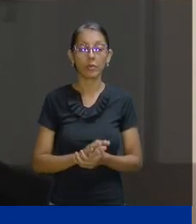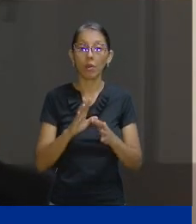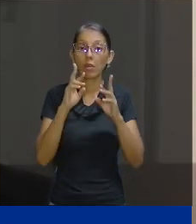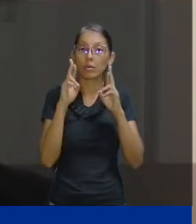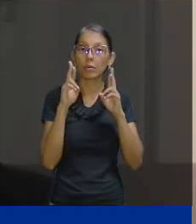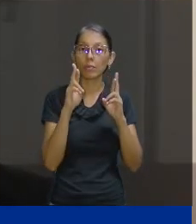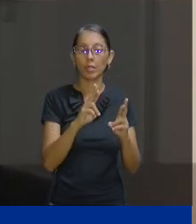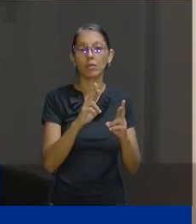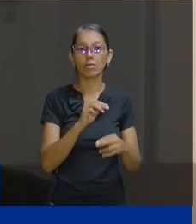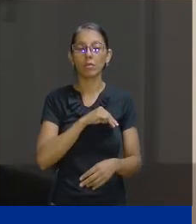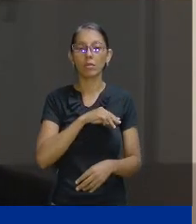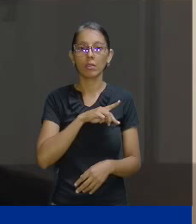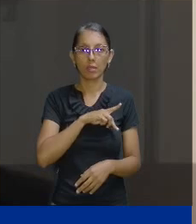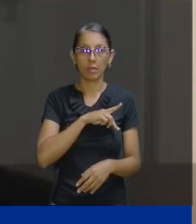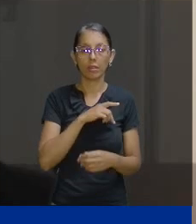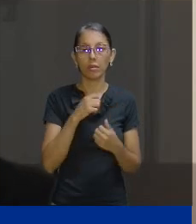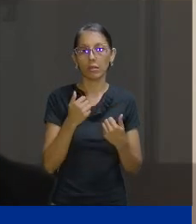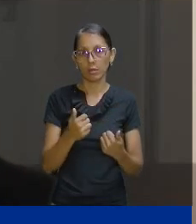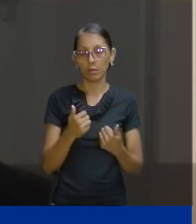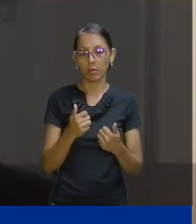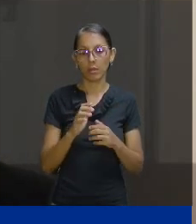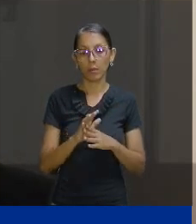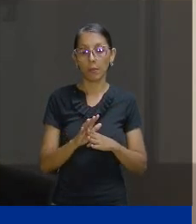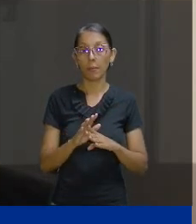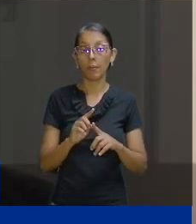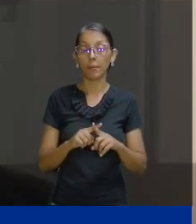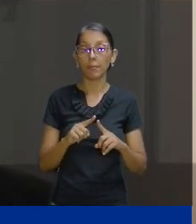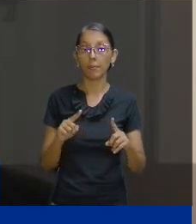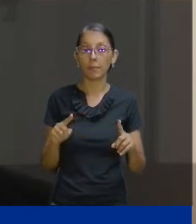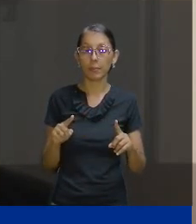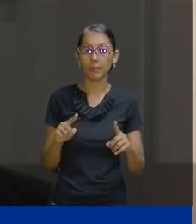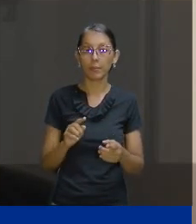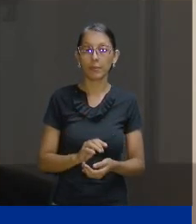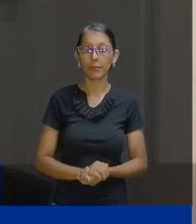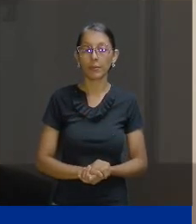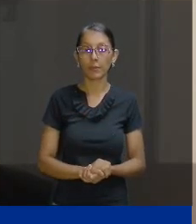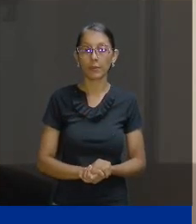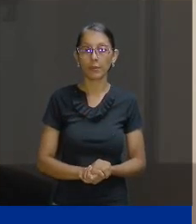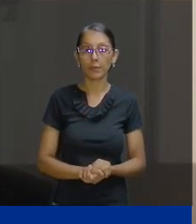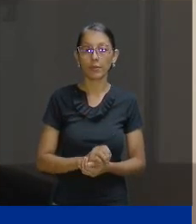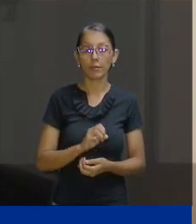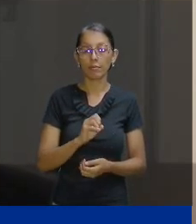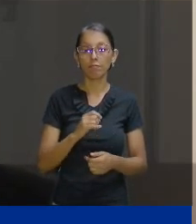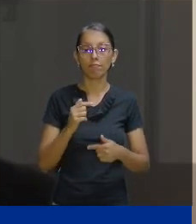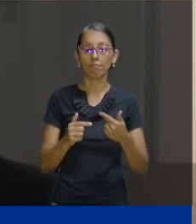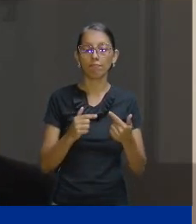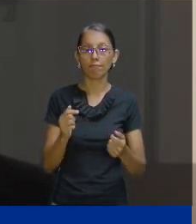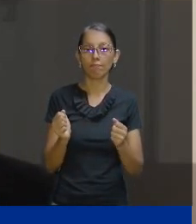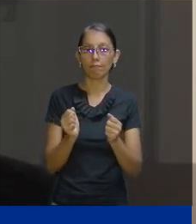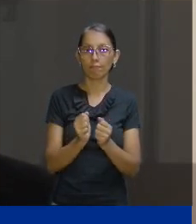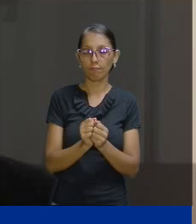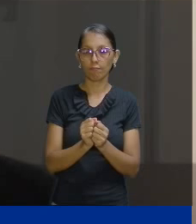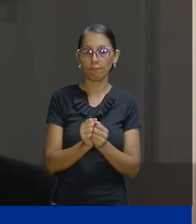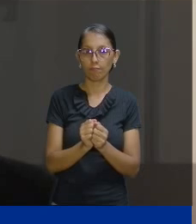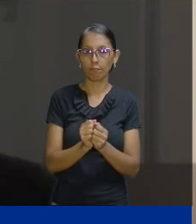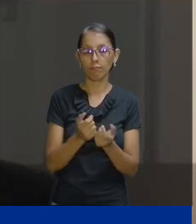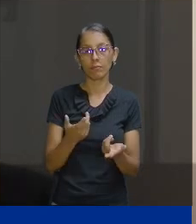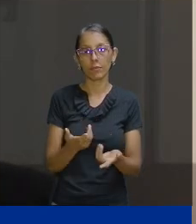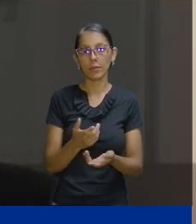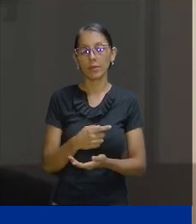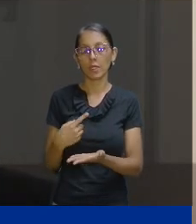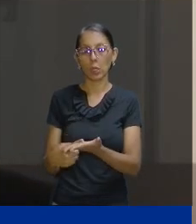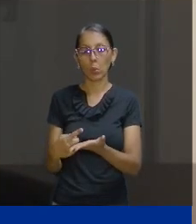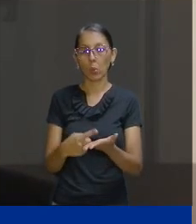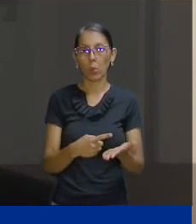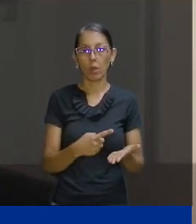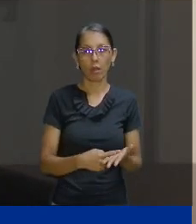Ministério Público, o fim especial de agir é prova da troca de benefício em troca de votos com o eleitor.